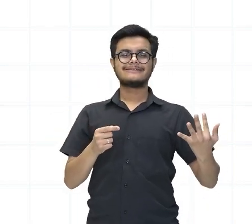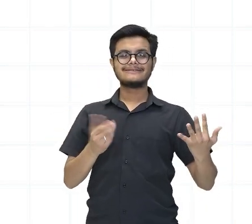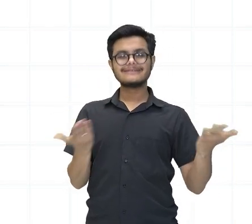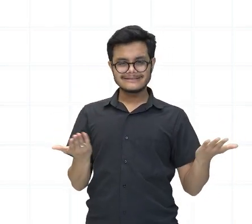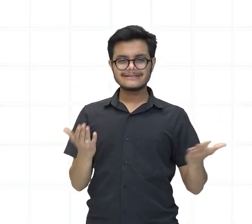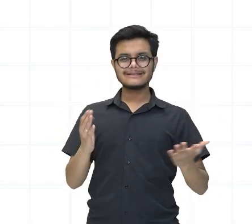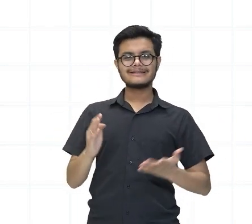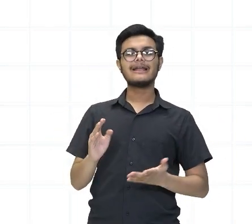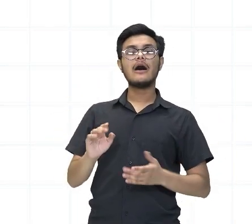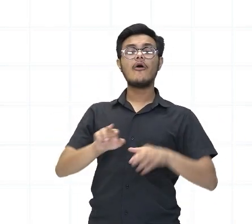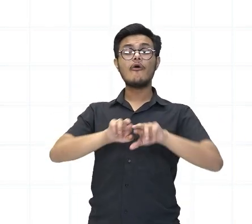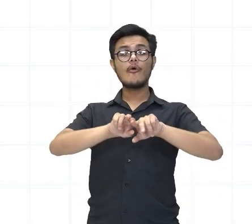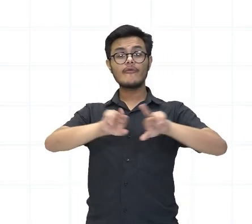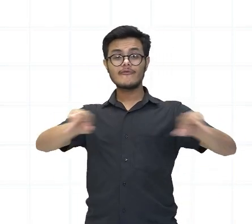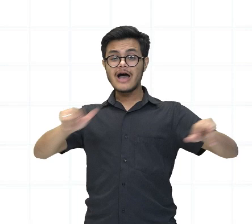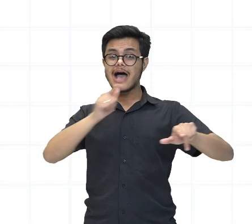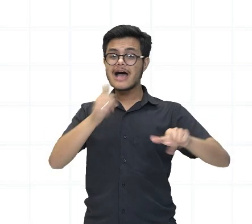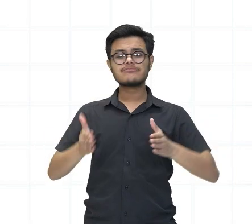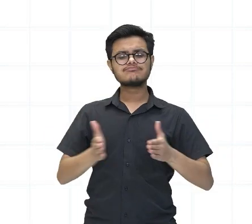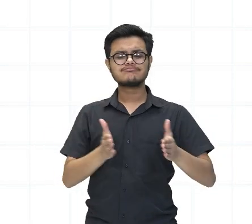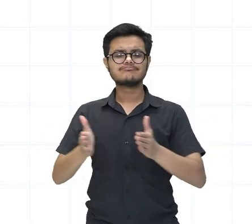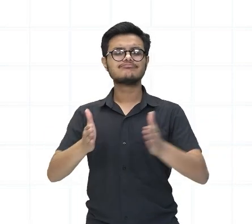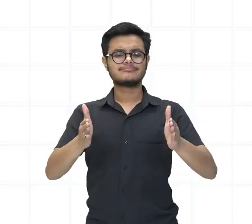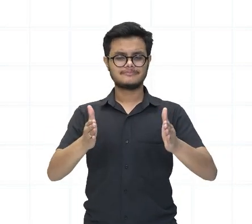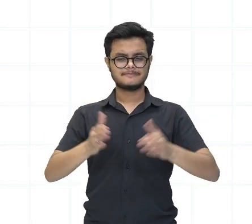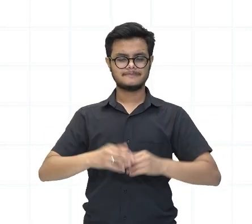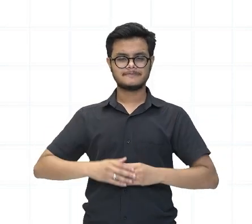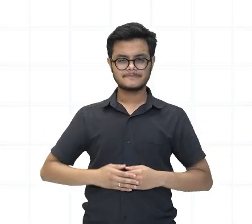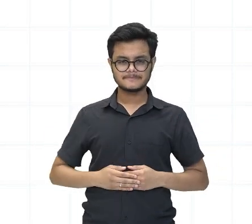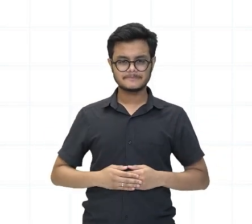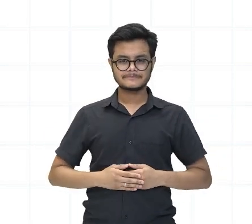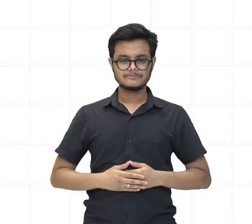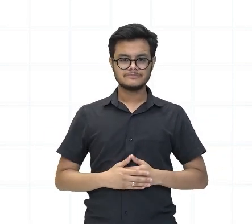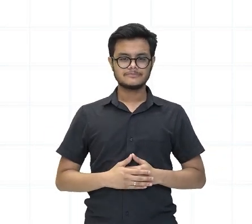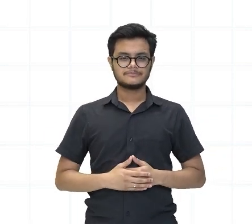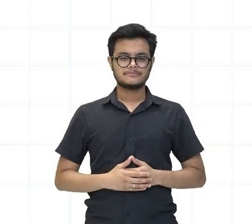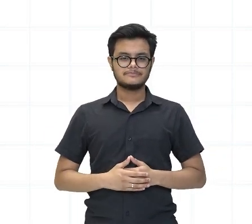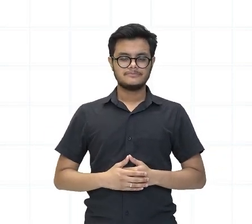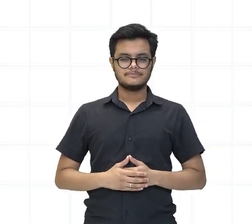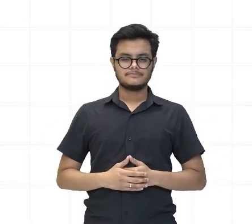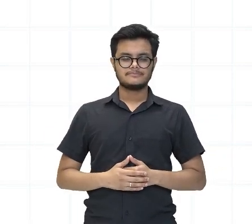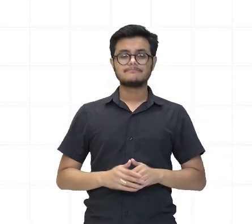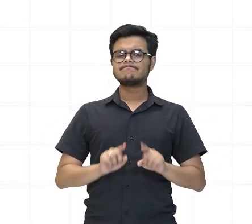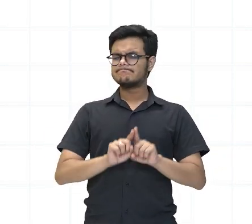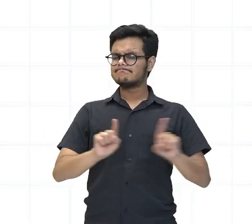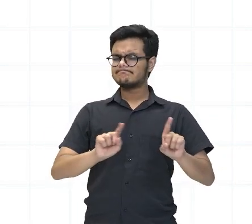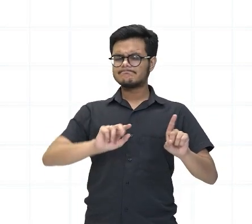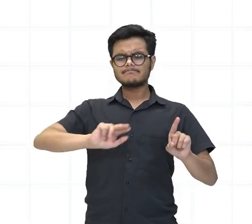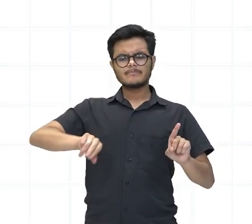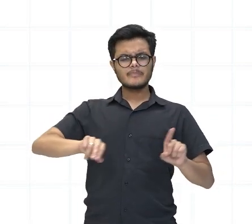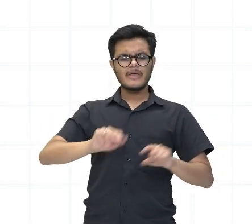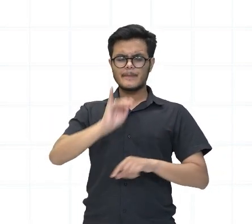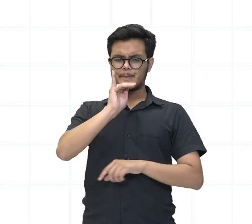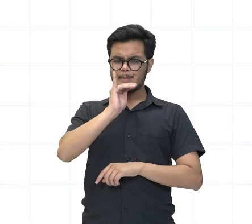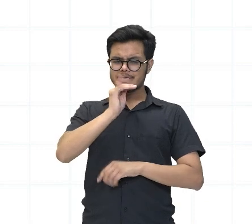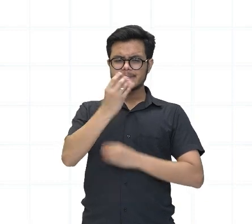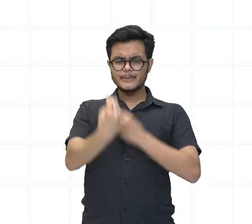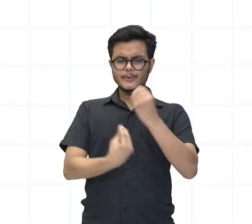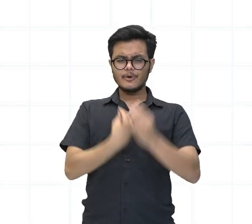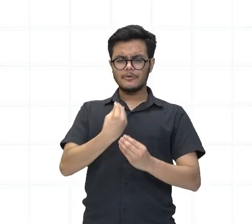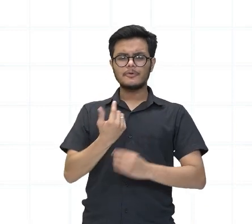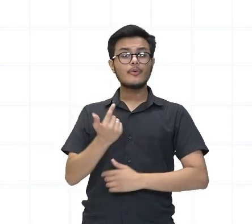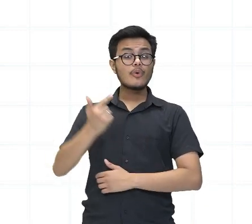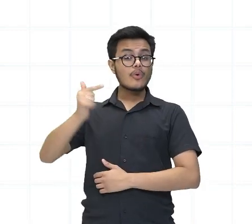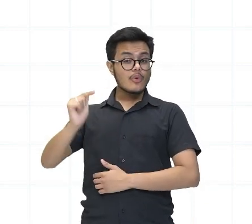fiquei sabendo por meio do quê? Da forma verbal atingem. Mas não fica somente aí. Vamos avançar, olhem só,